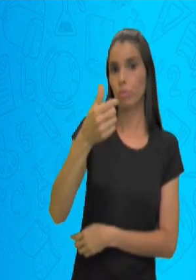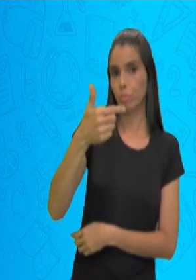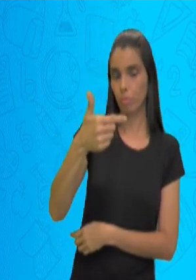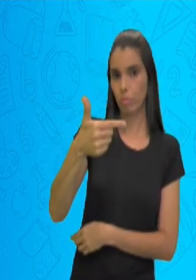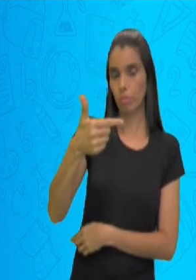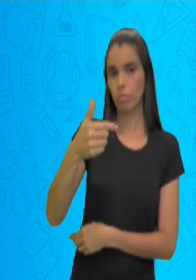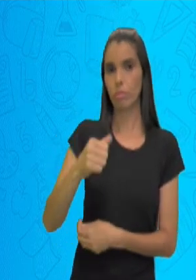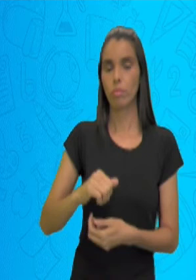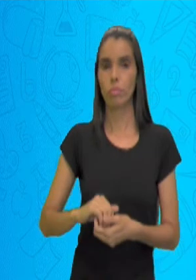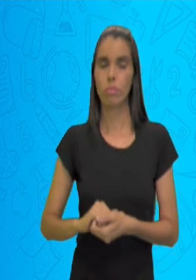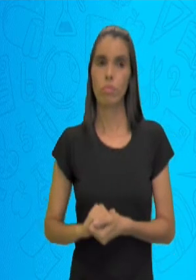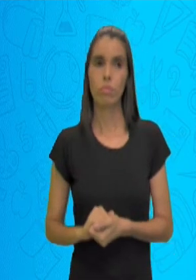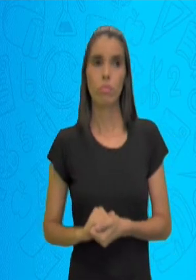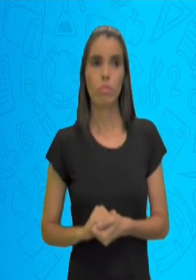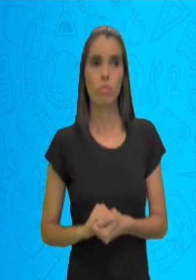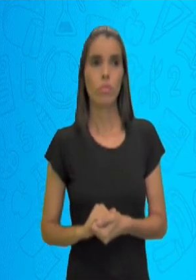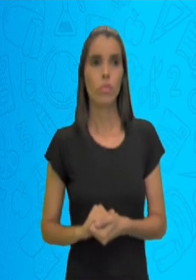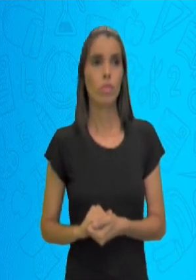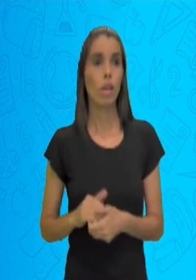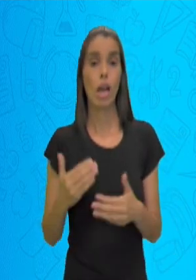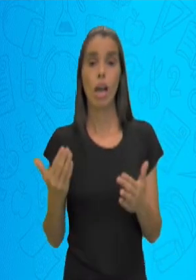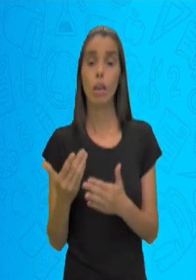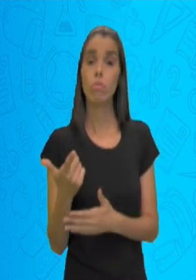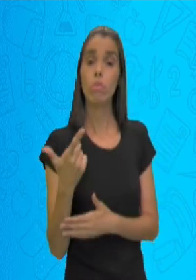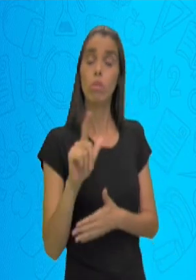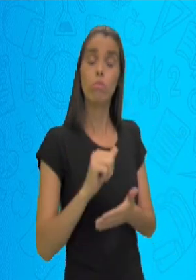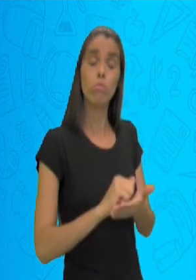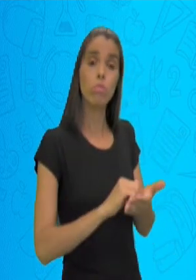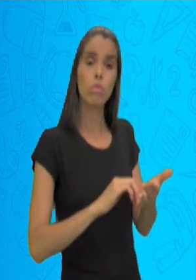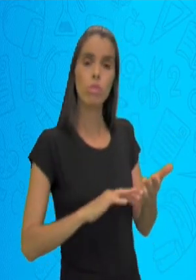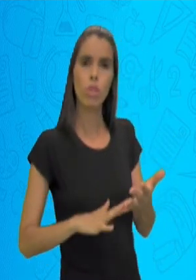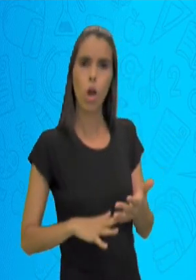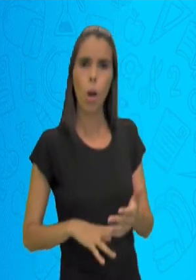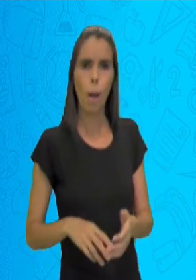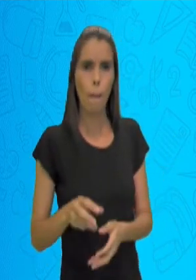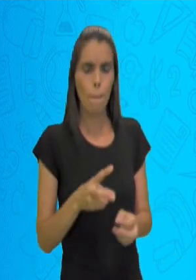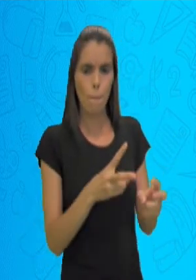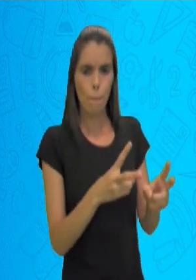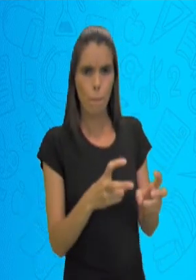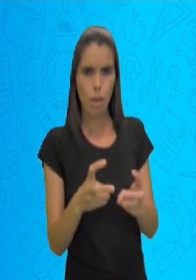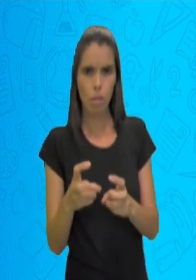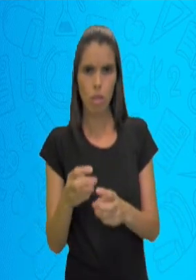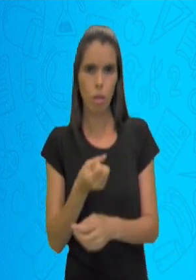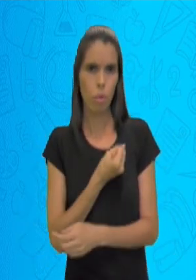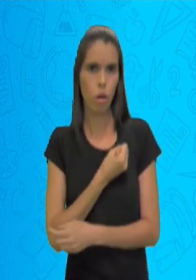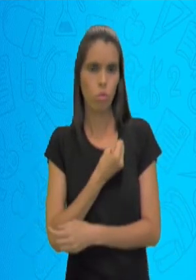862. Agora, a nossa próxima atividade, eu quero que você observe o número